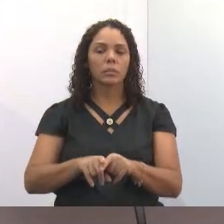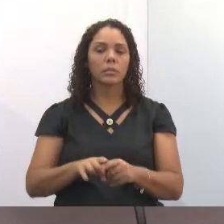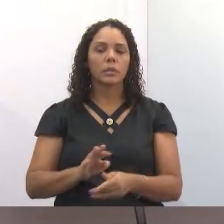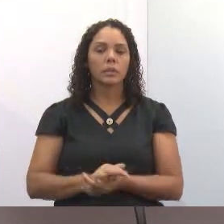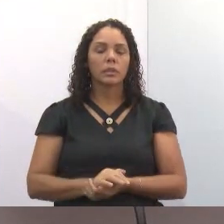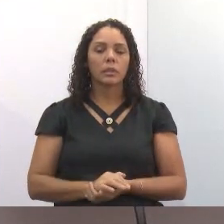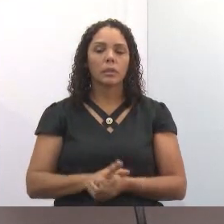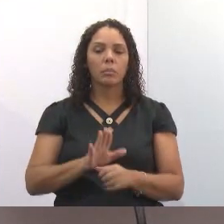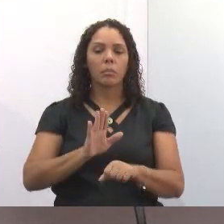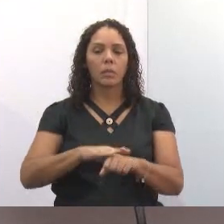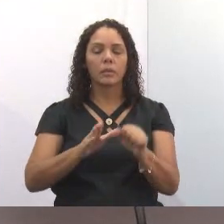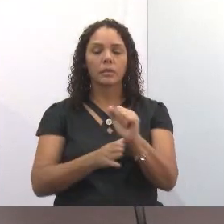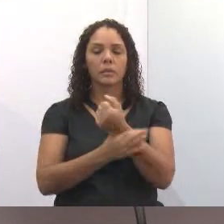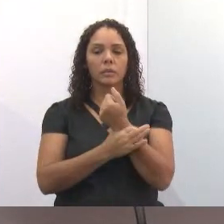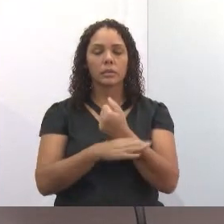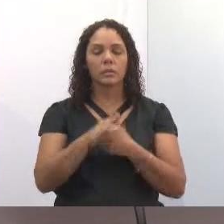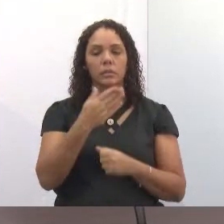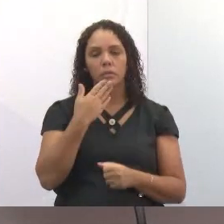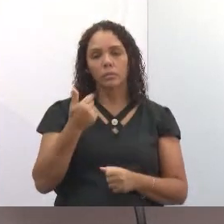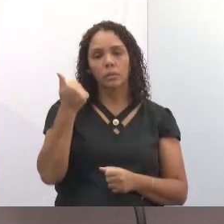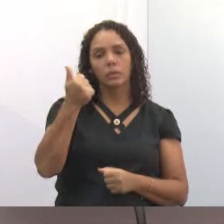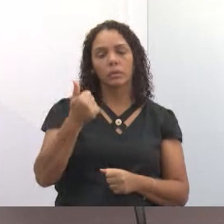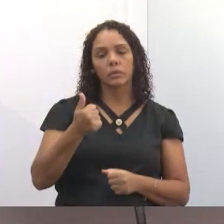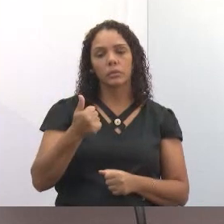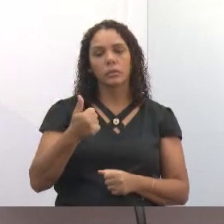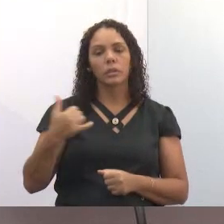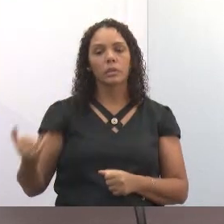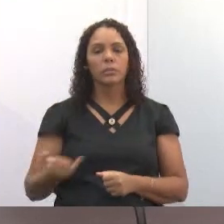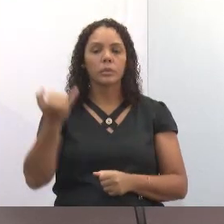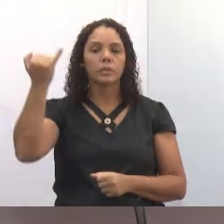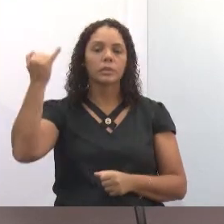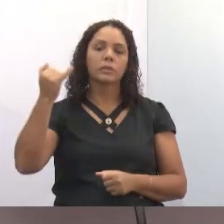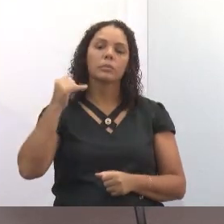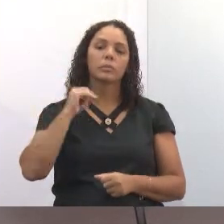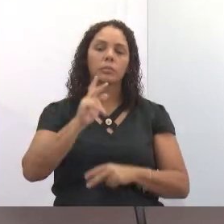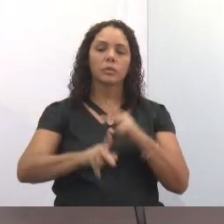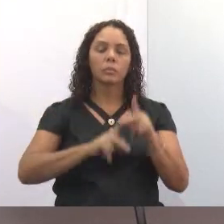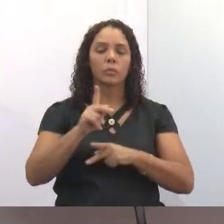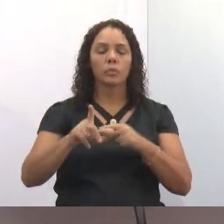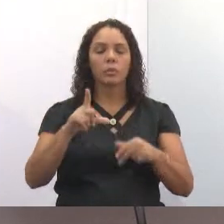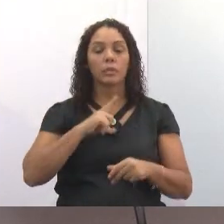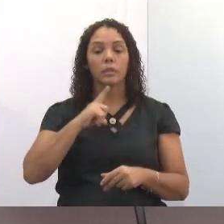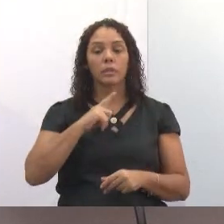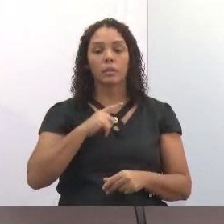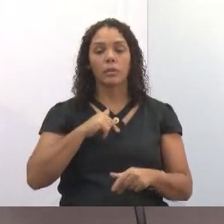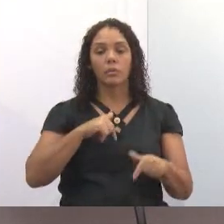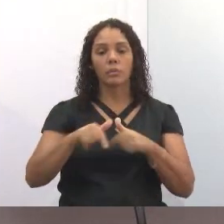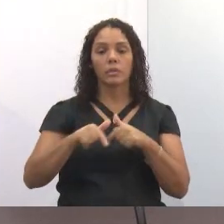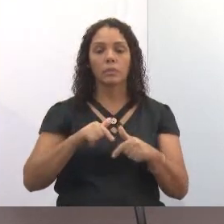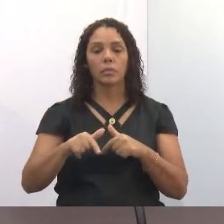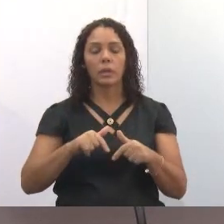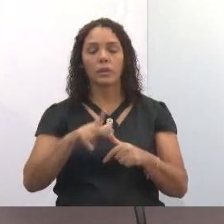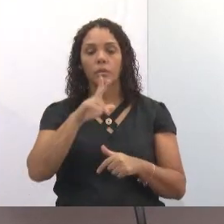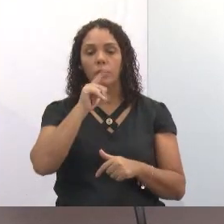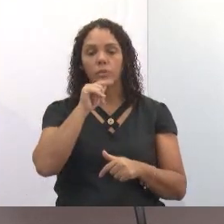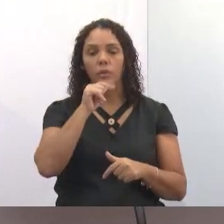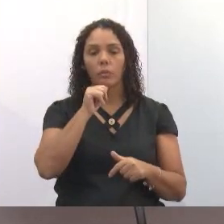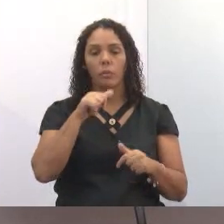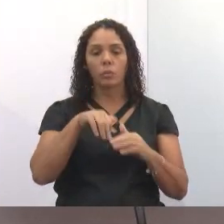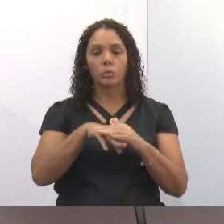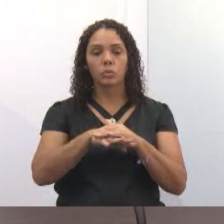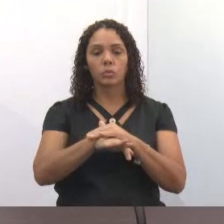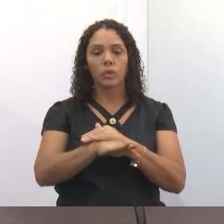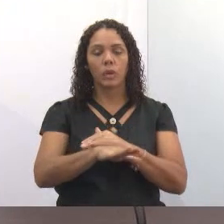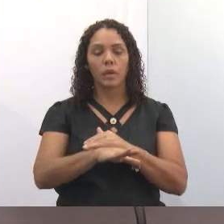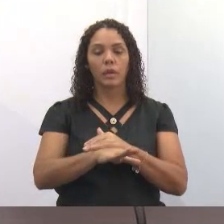mais seguros. Essas melhorias são essenciais para assegurar que o município receba um serviço de abastecimento de água confiável